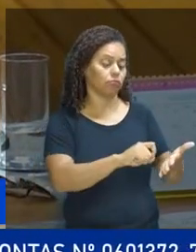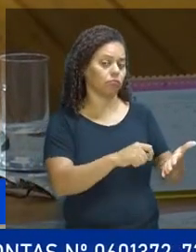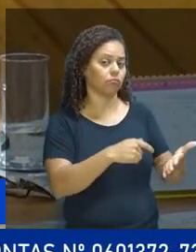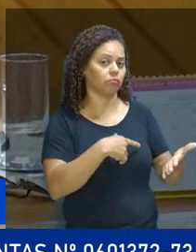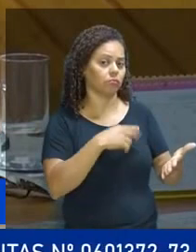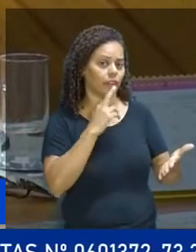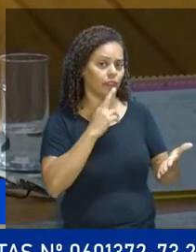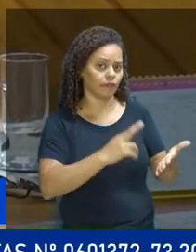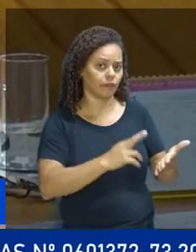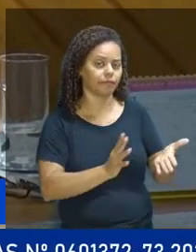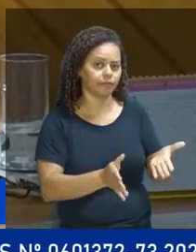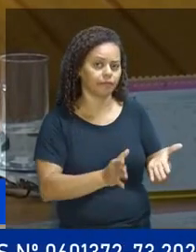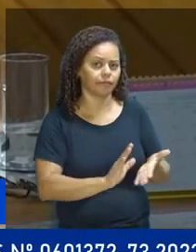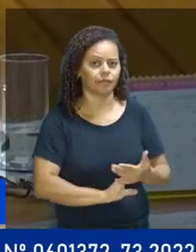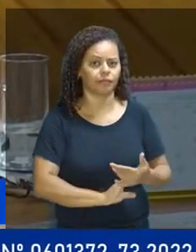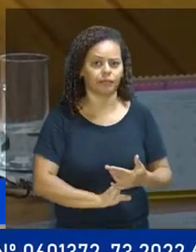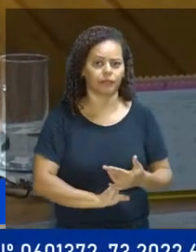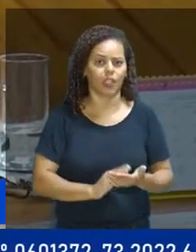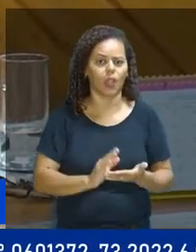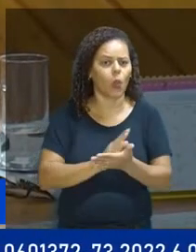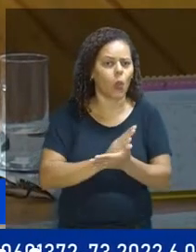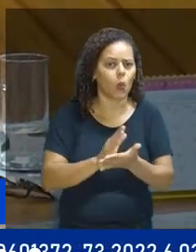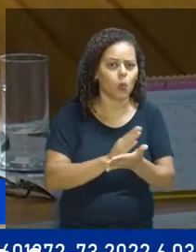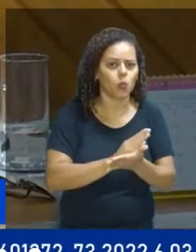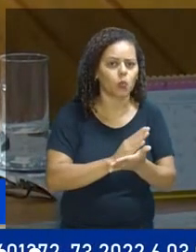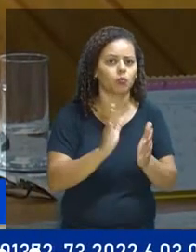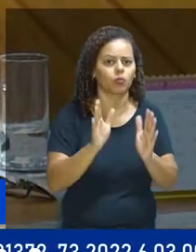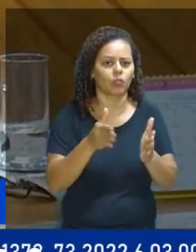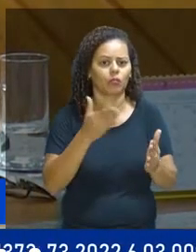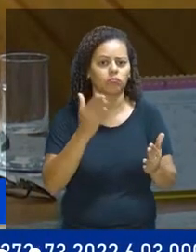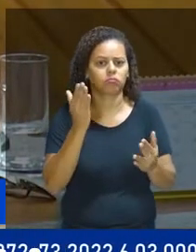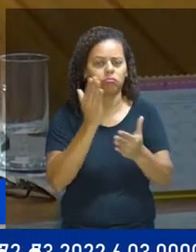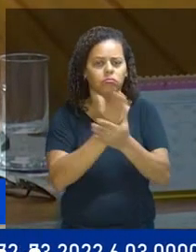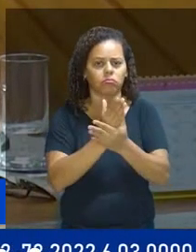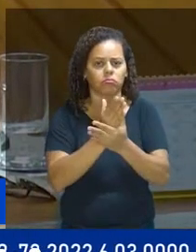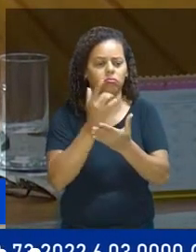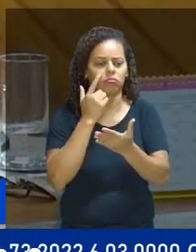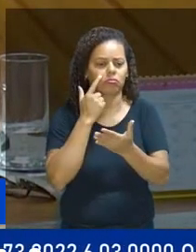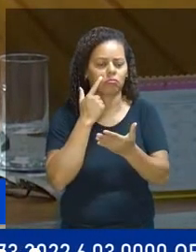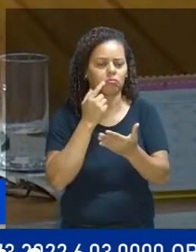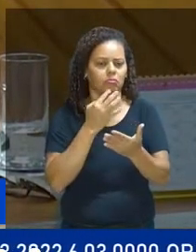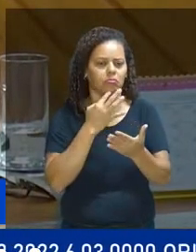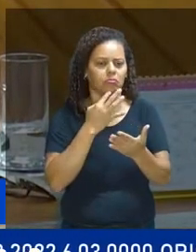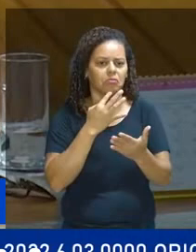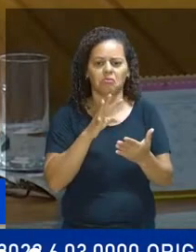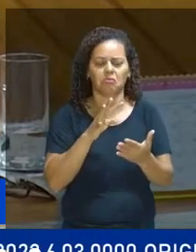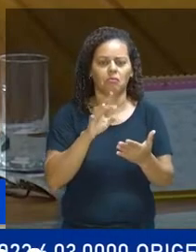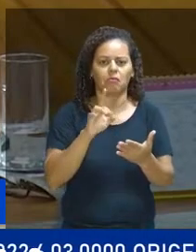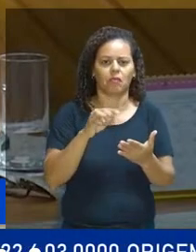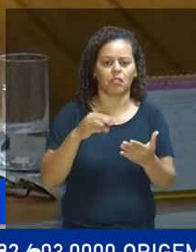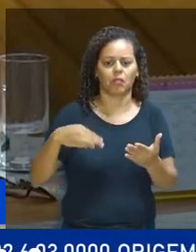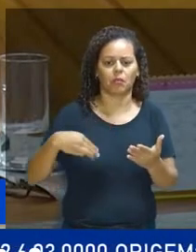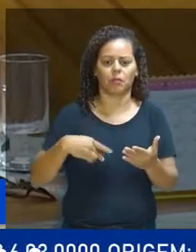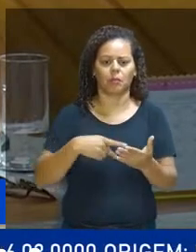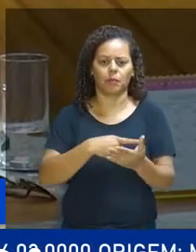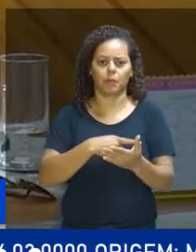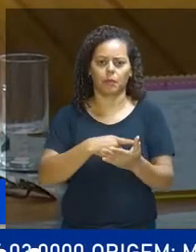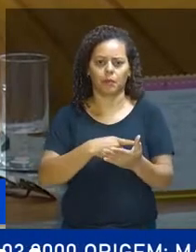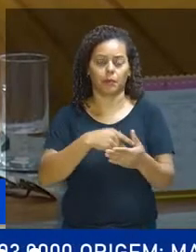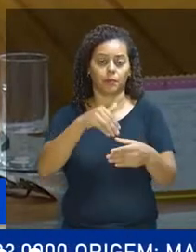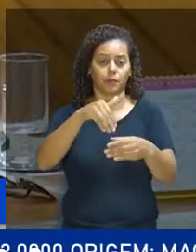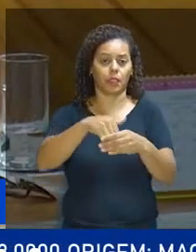os embargos não devem ser conhecidos, né? Foi uma manifestação do Ministério Público. E aí ele